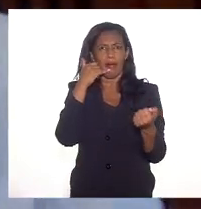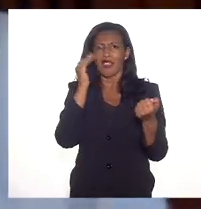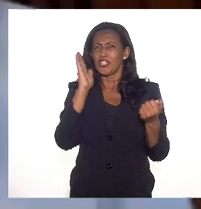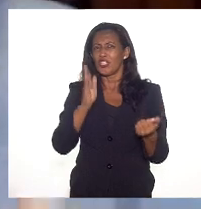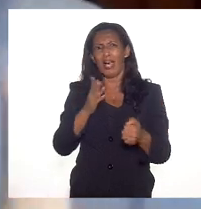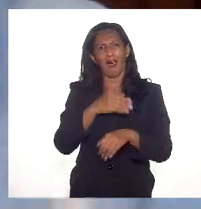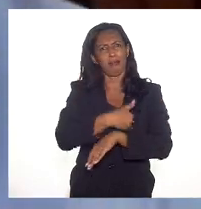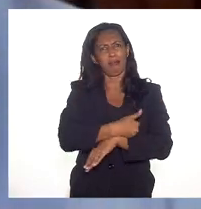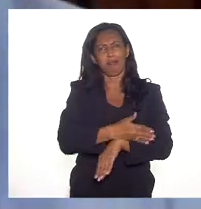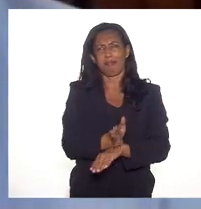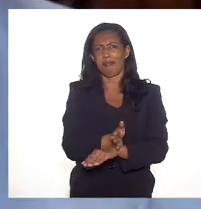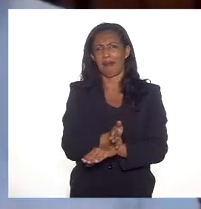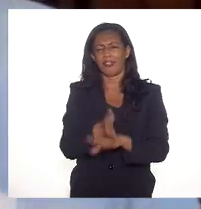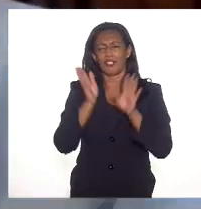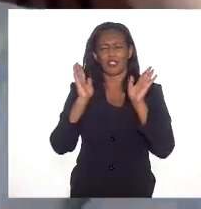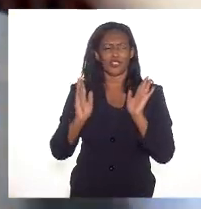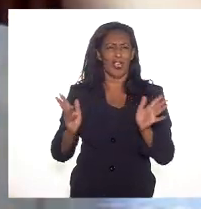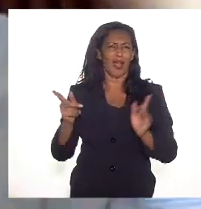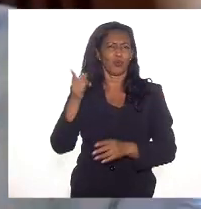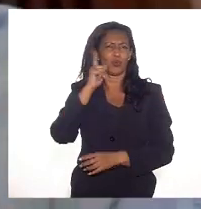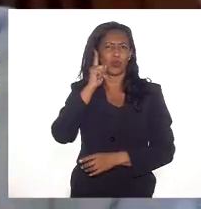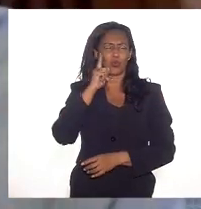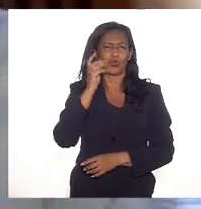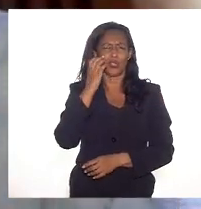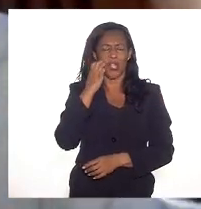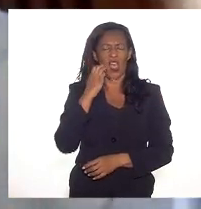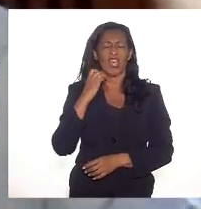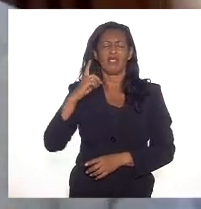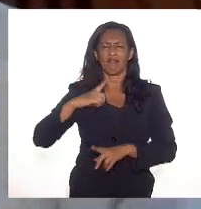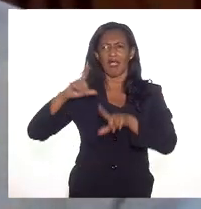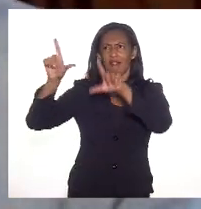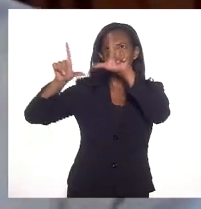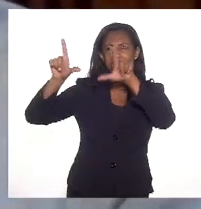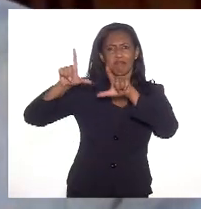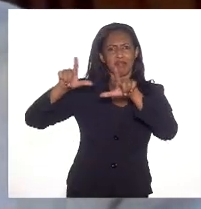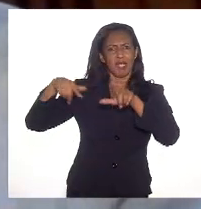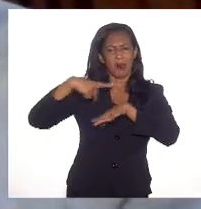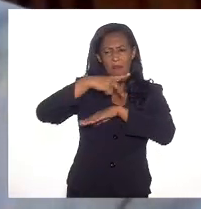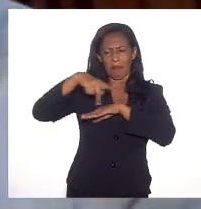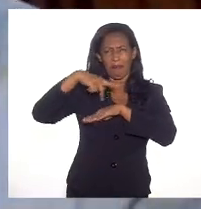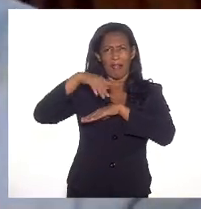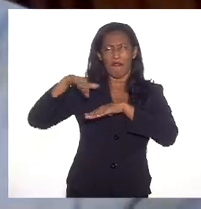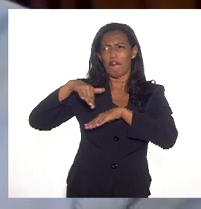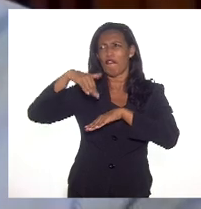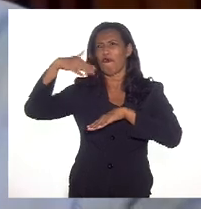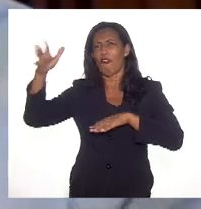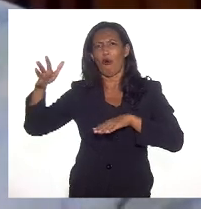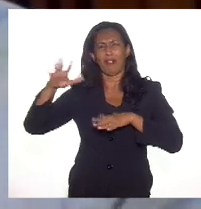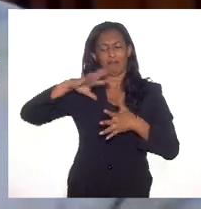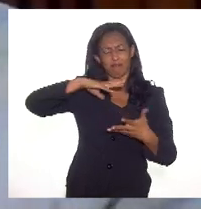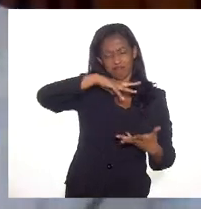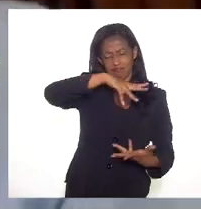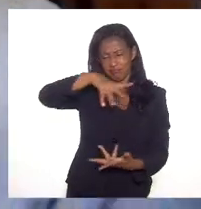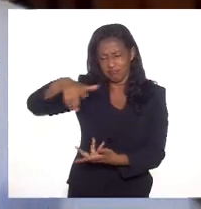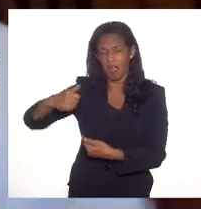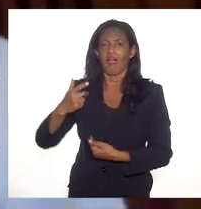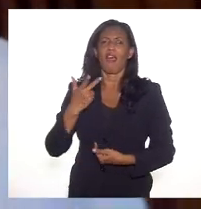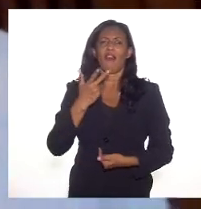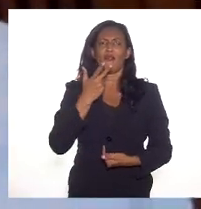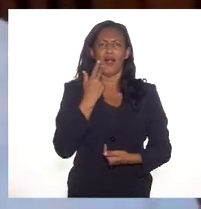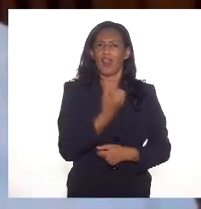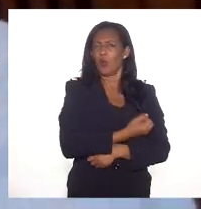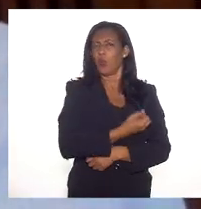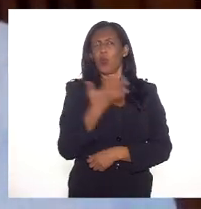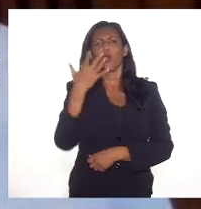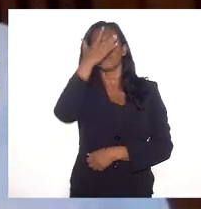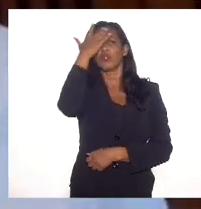assim, imagina como será. Tem campanhas internacionais, até a Oprah Winfrey já fez campanha internacional sobre essa questão de inúmeras